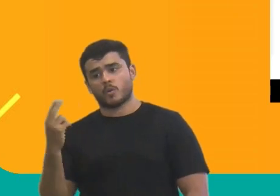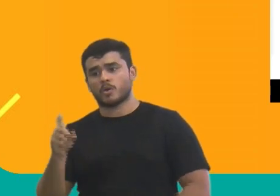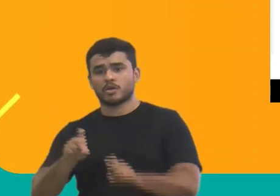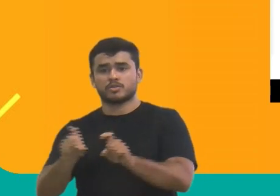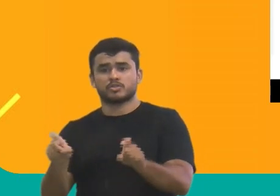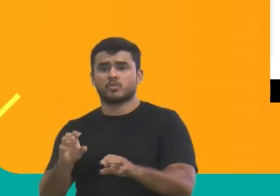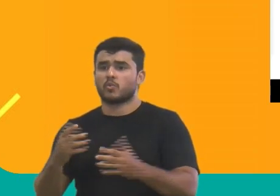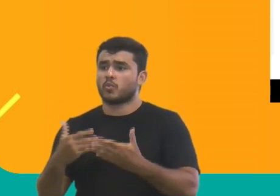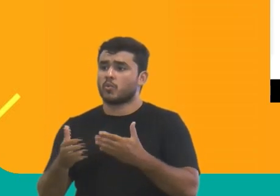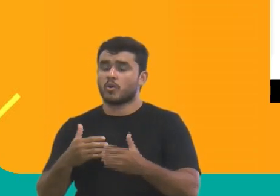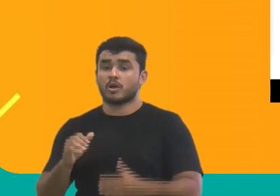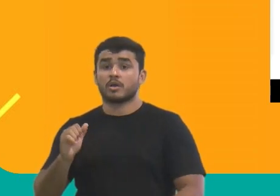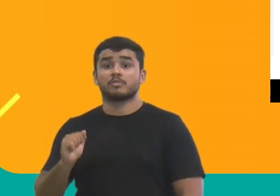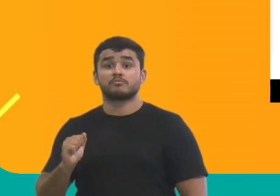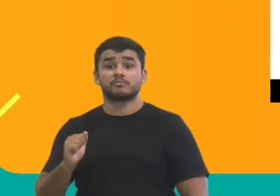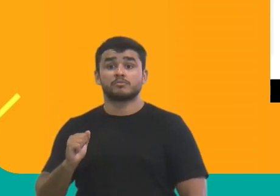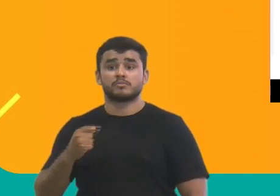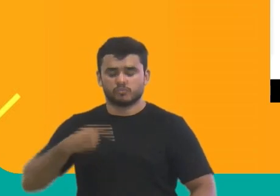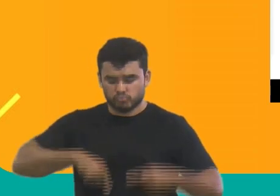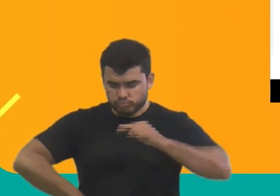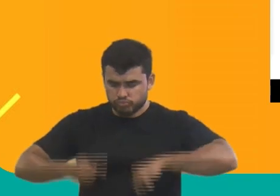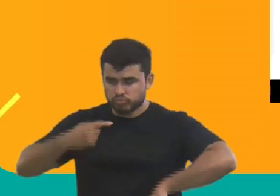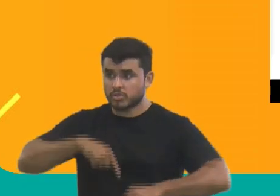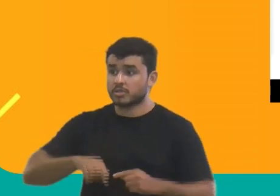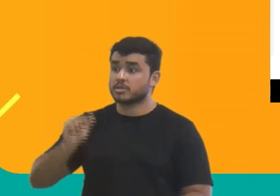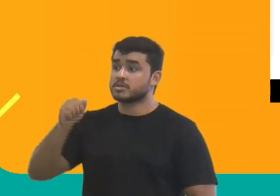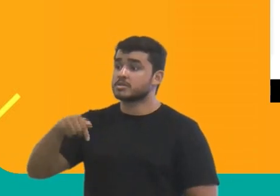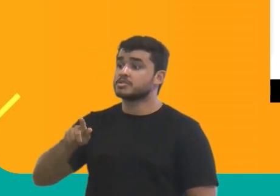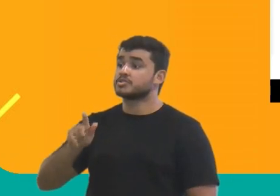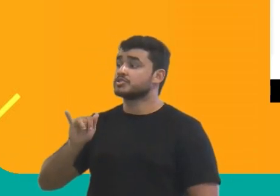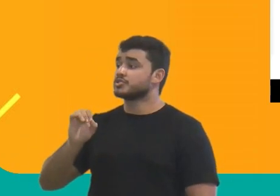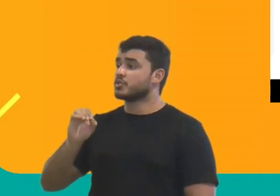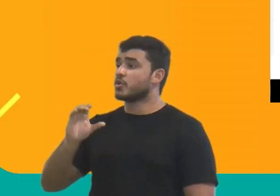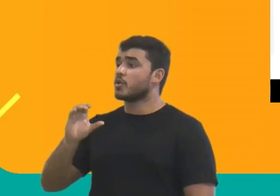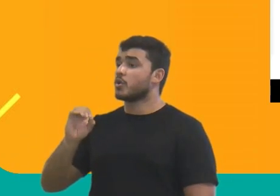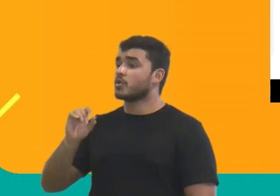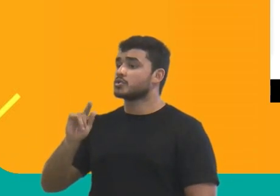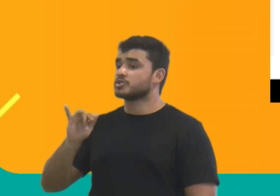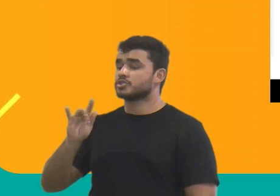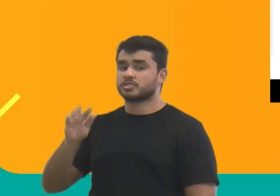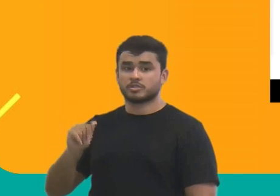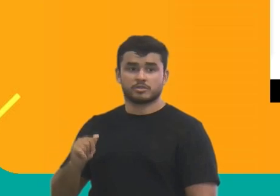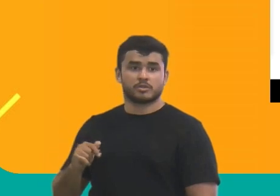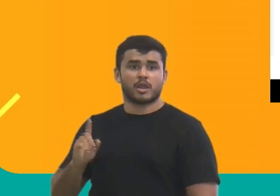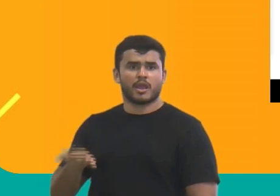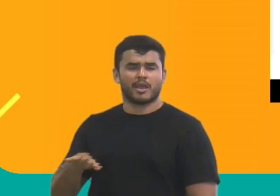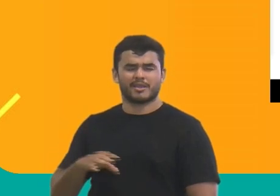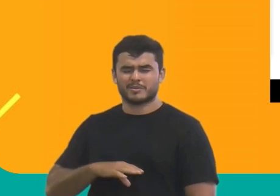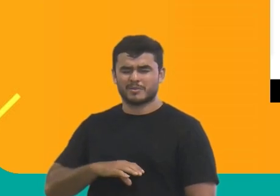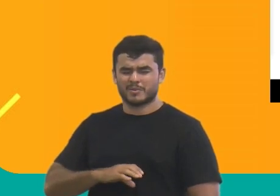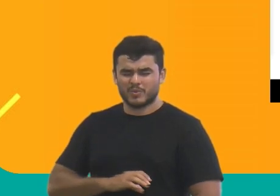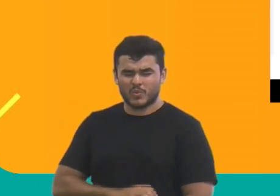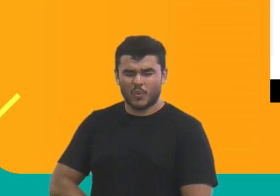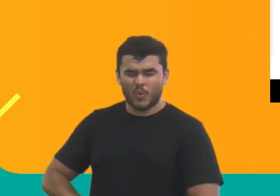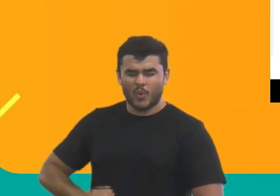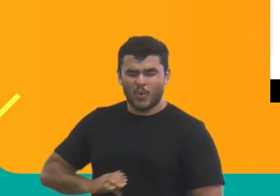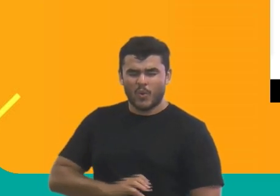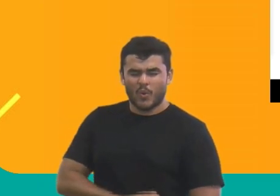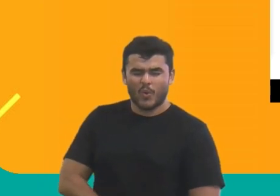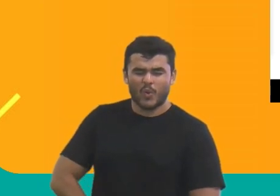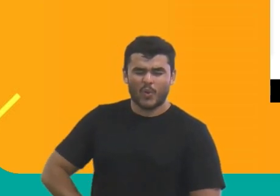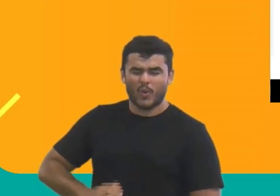com angiologista para ver sua circulação. Ah, é porque eu tenho uma cólica que, Carol, mulher, eu não consigo me mexer. Eu desmaio de